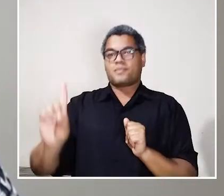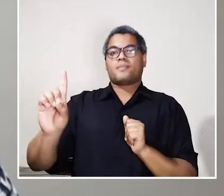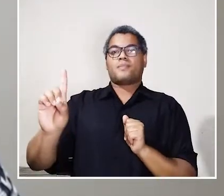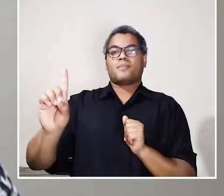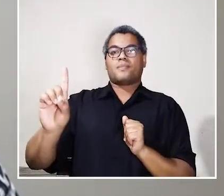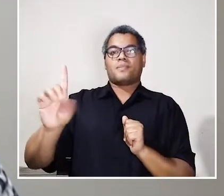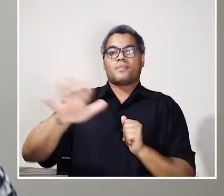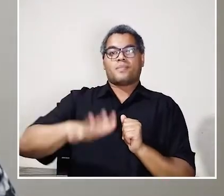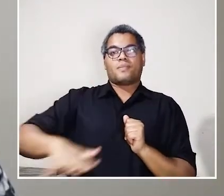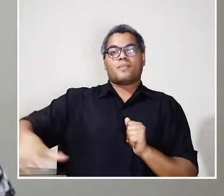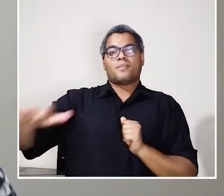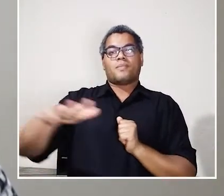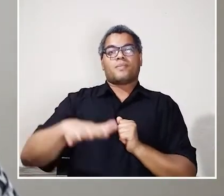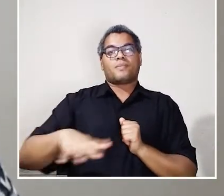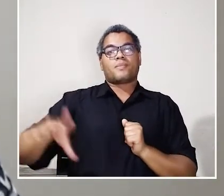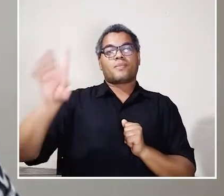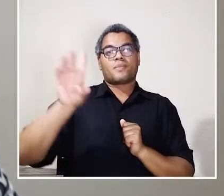quarto.